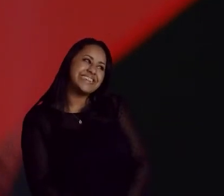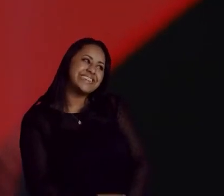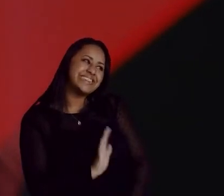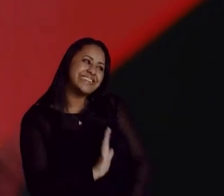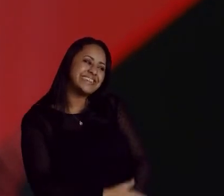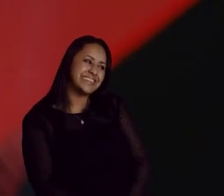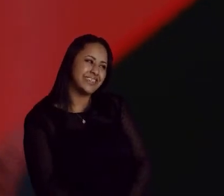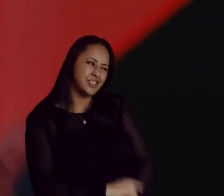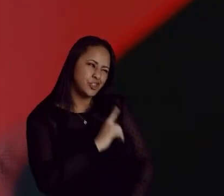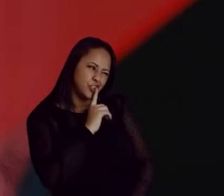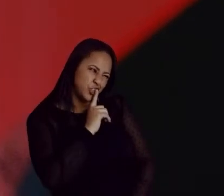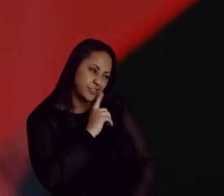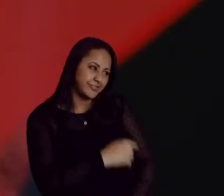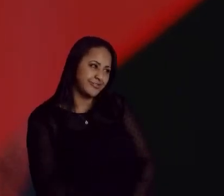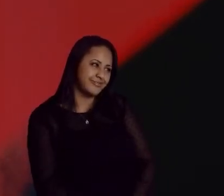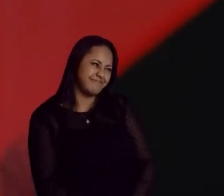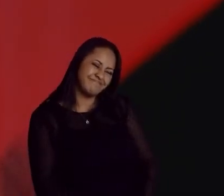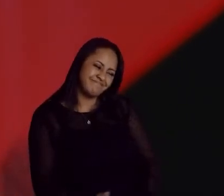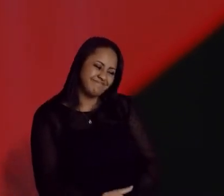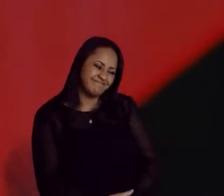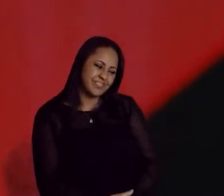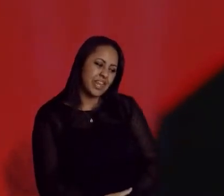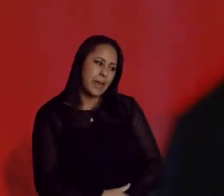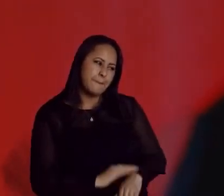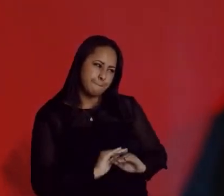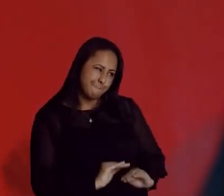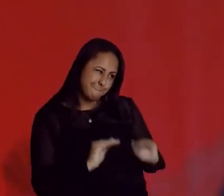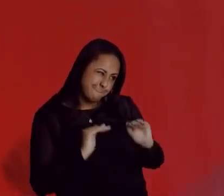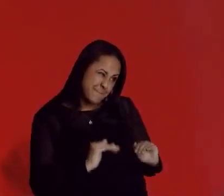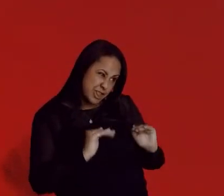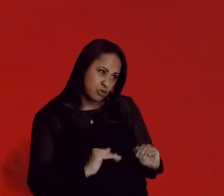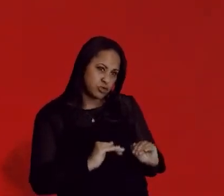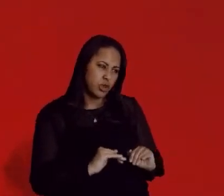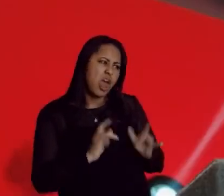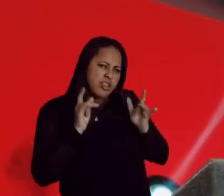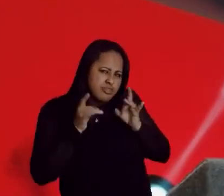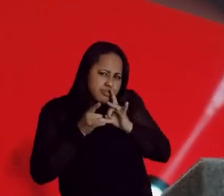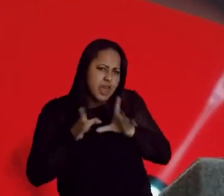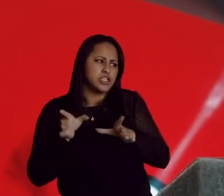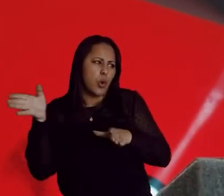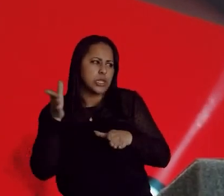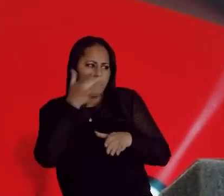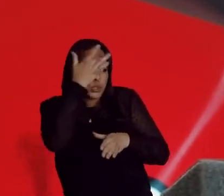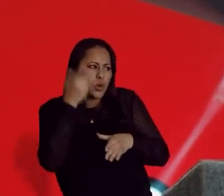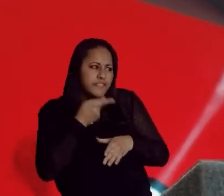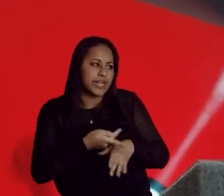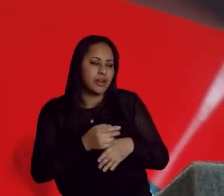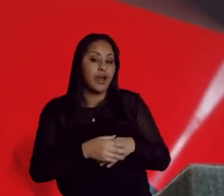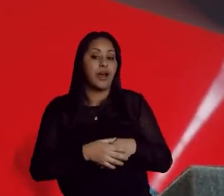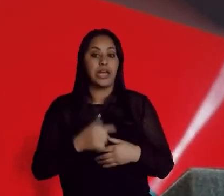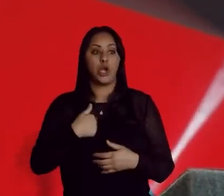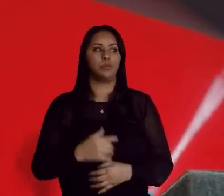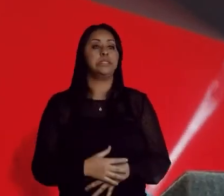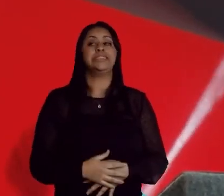mim. Tipo assim: mozinho, menos. Deixa outra pessoa falar. E eu aprendi que Deus